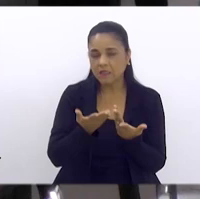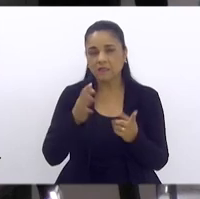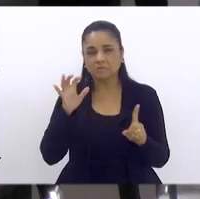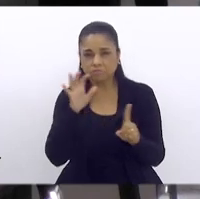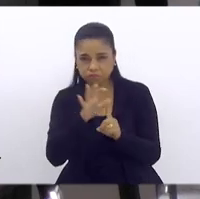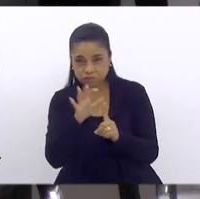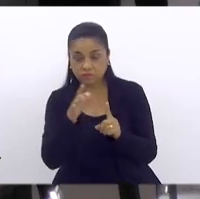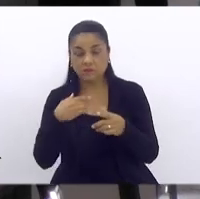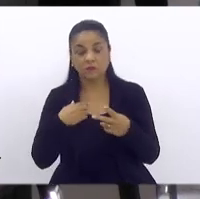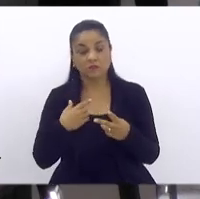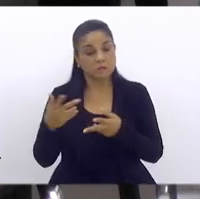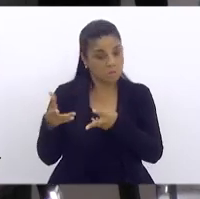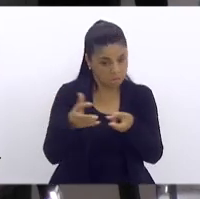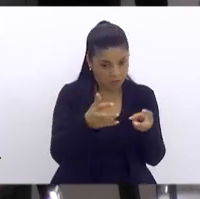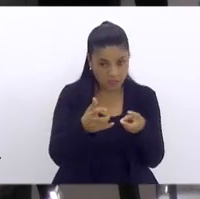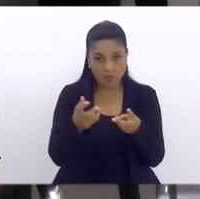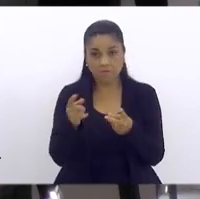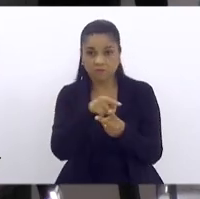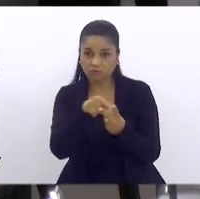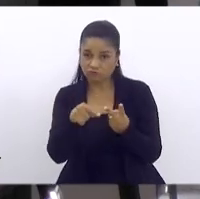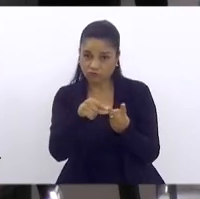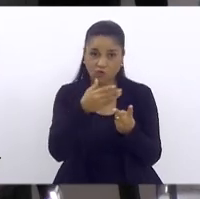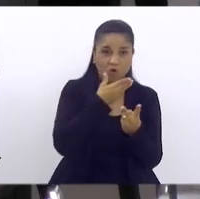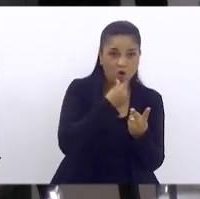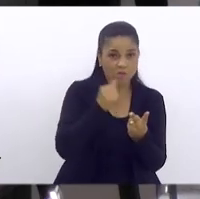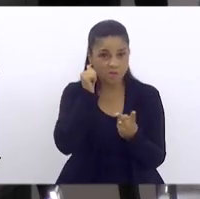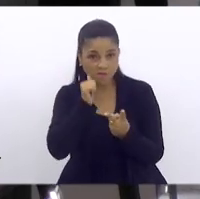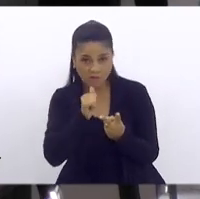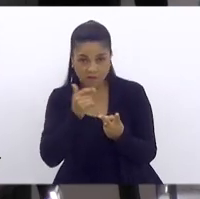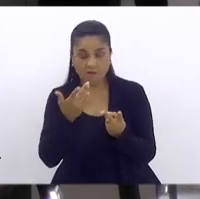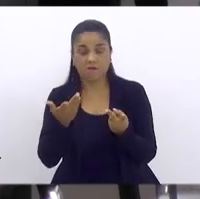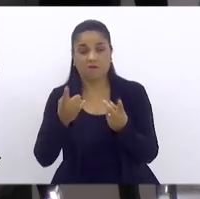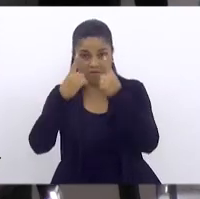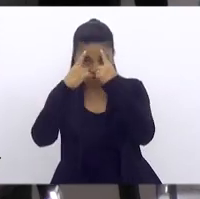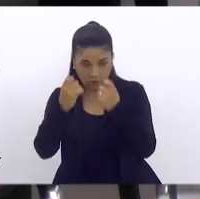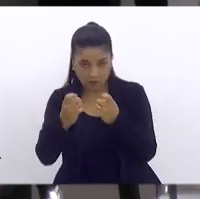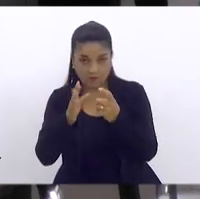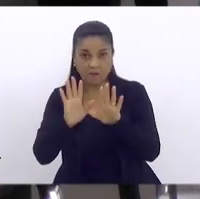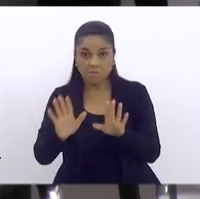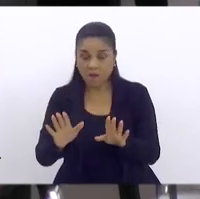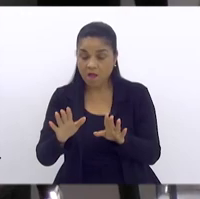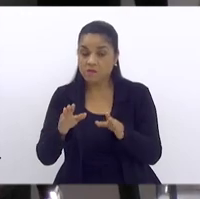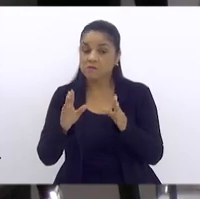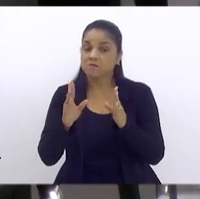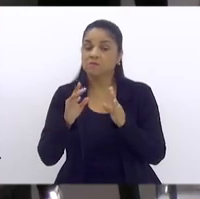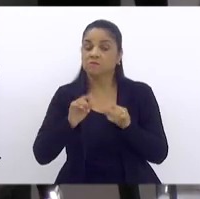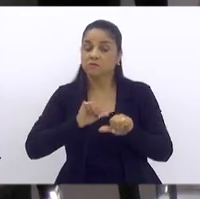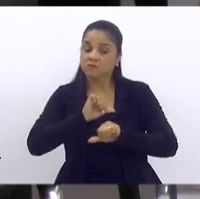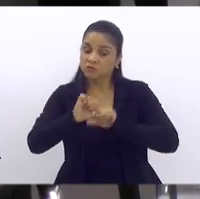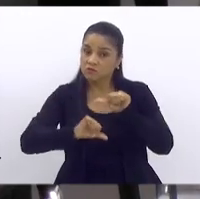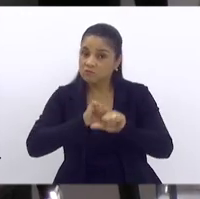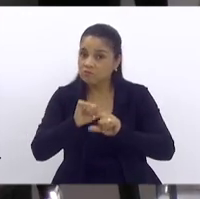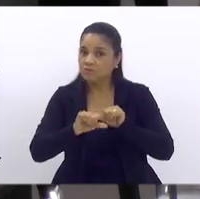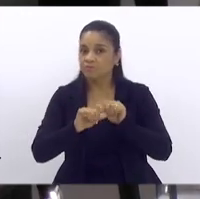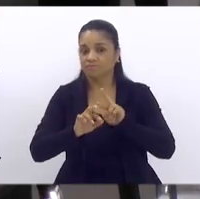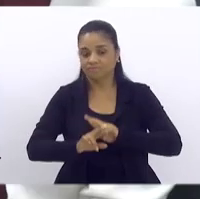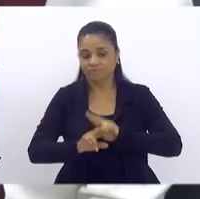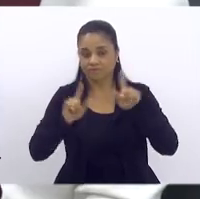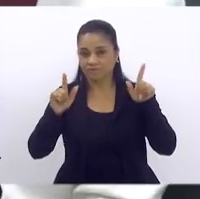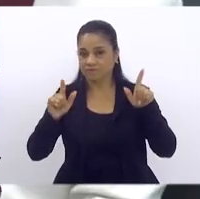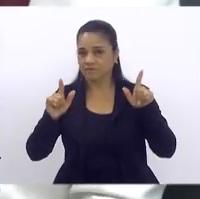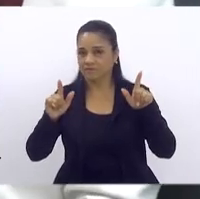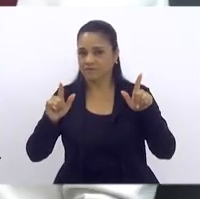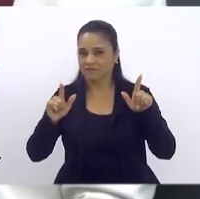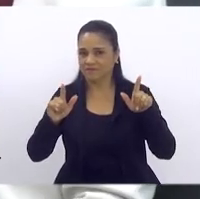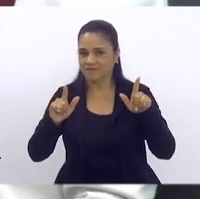contra ambos, mas existe essa diferença no teor e, como eu estava falando, a motivação política e ideológica ela é muito